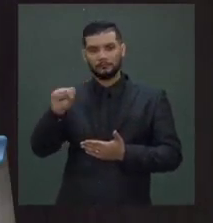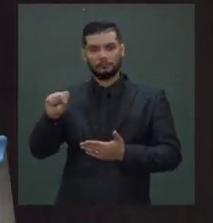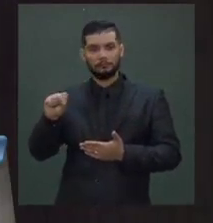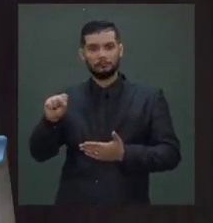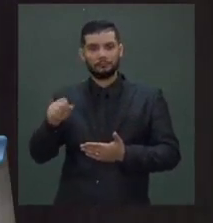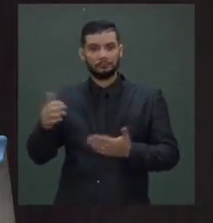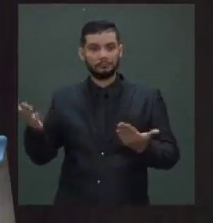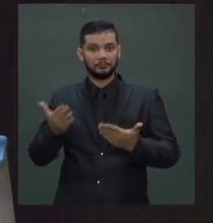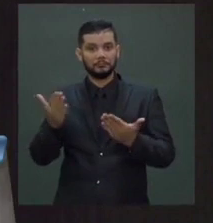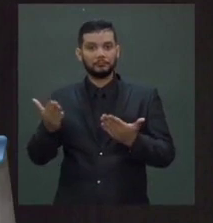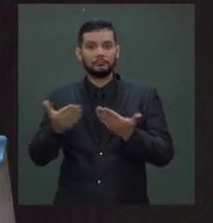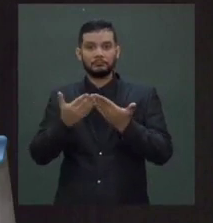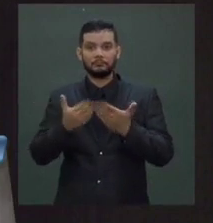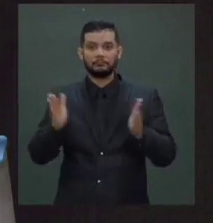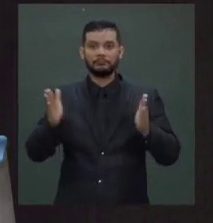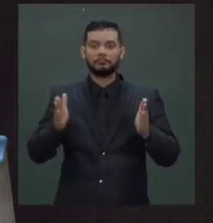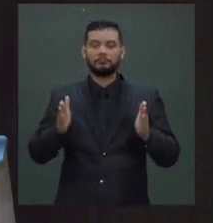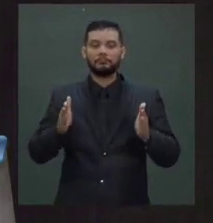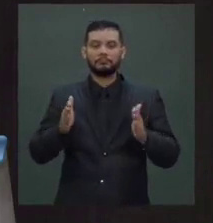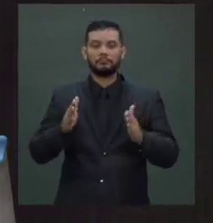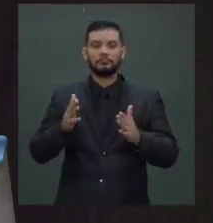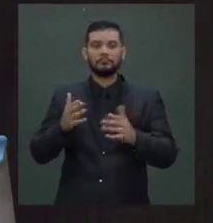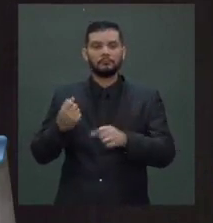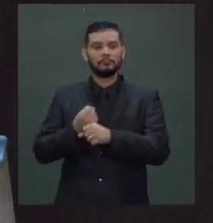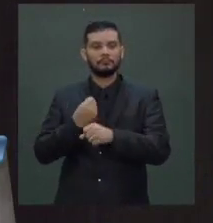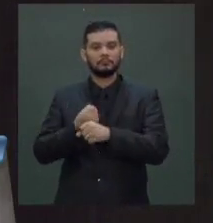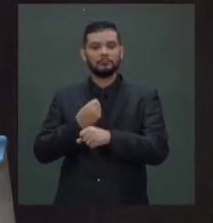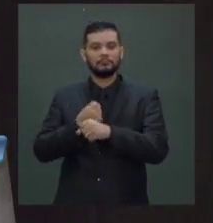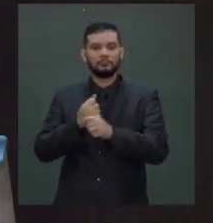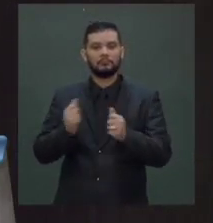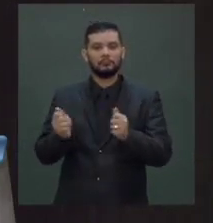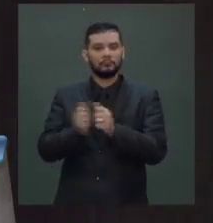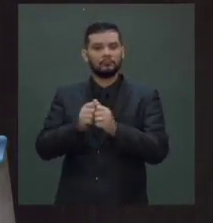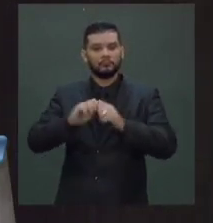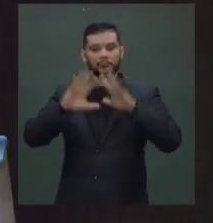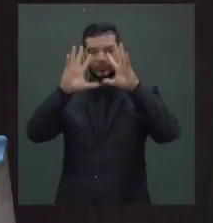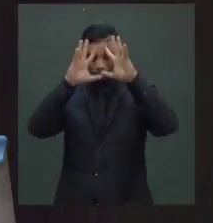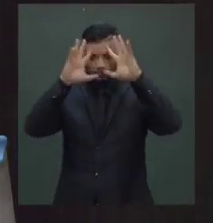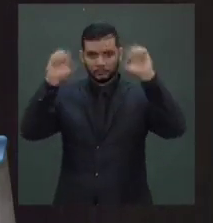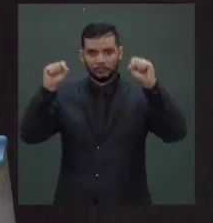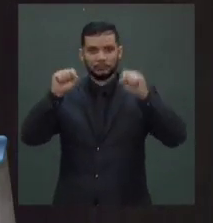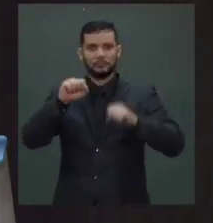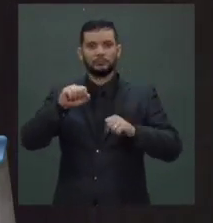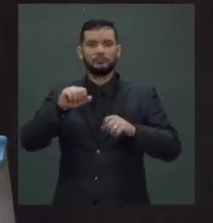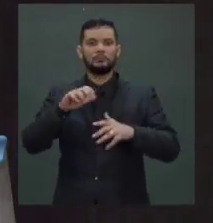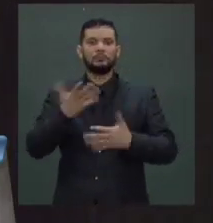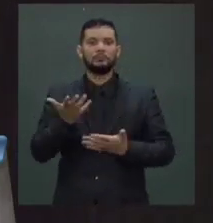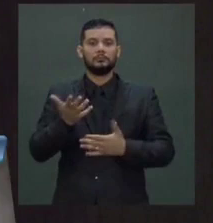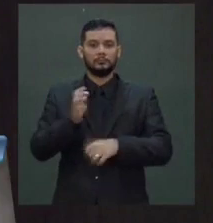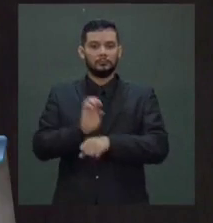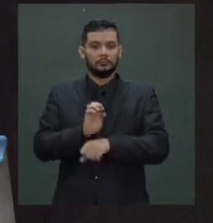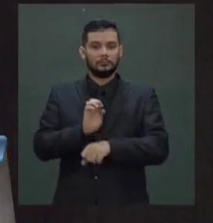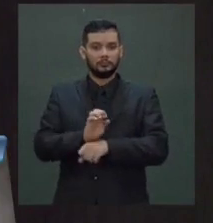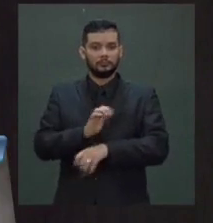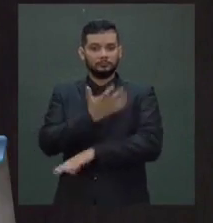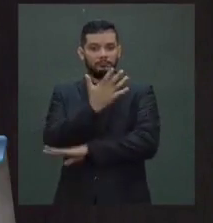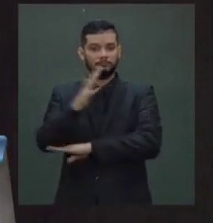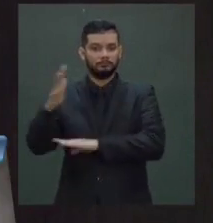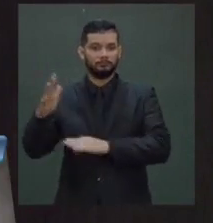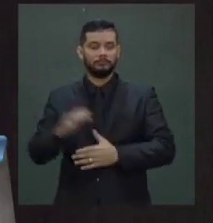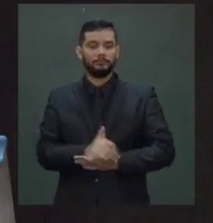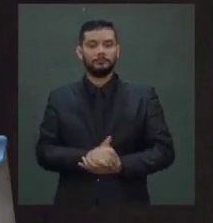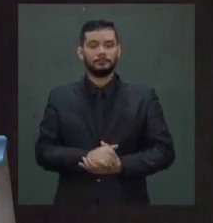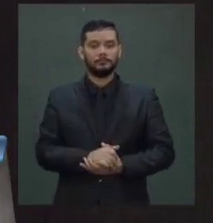a licença de instalação junto ao Conselho Estadual do Meio Ambiente, o COEMA.